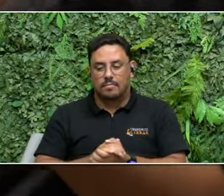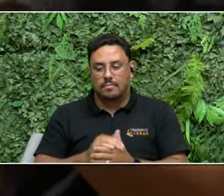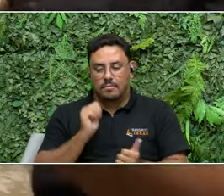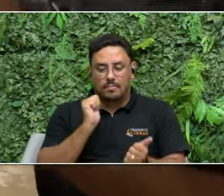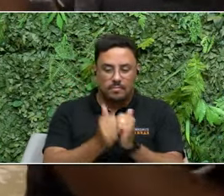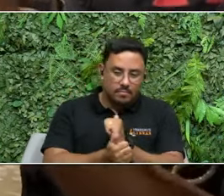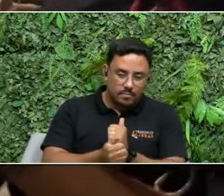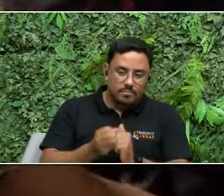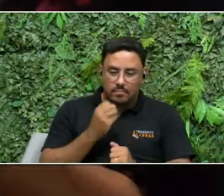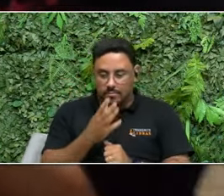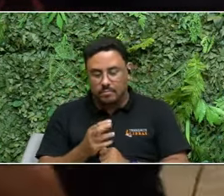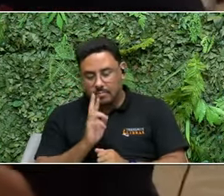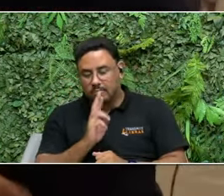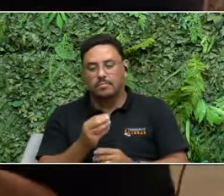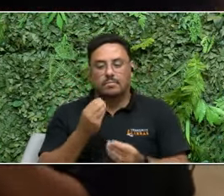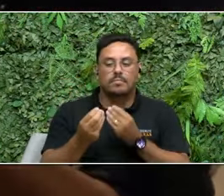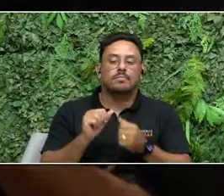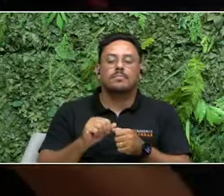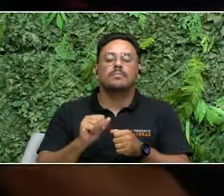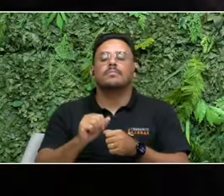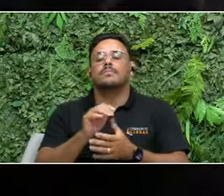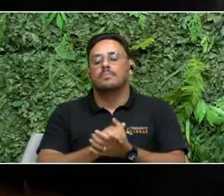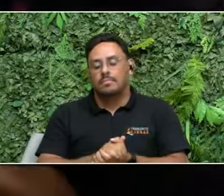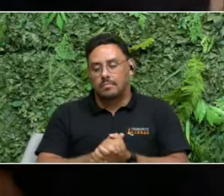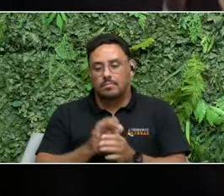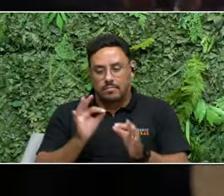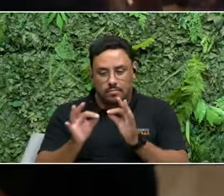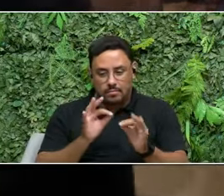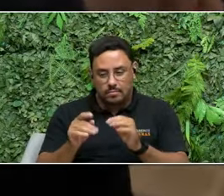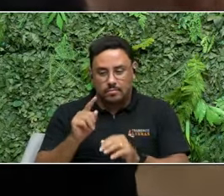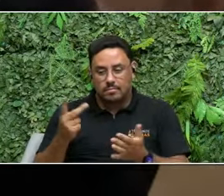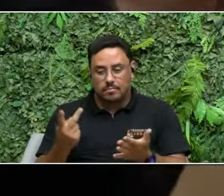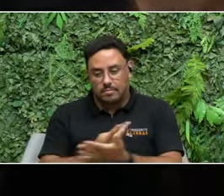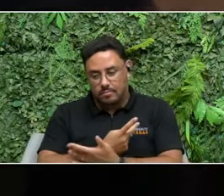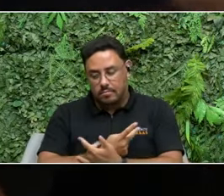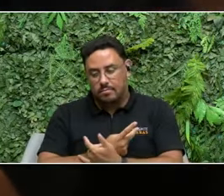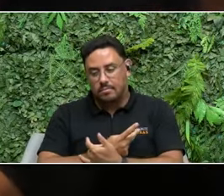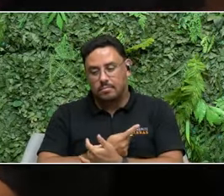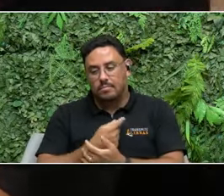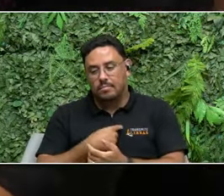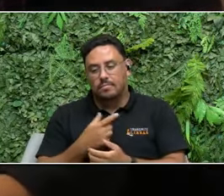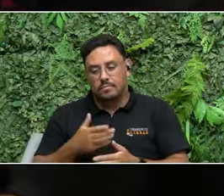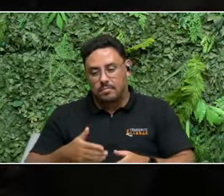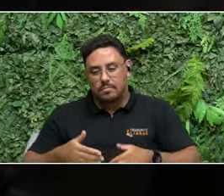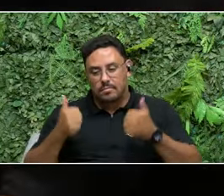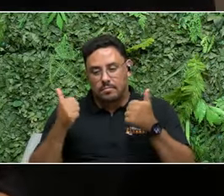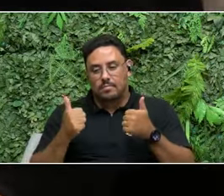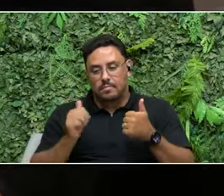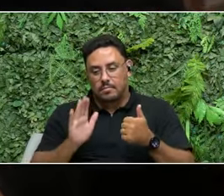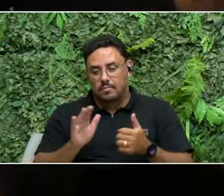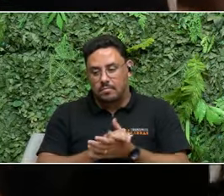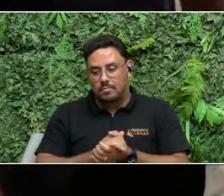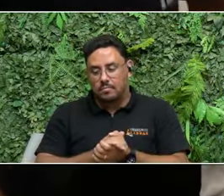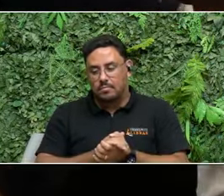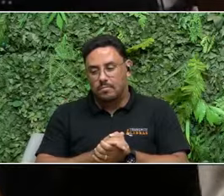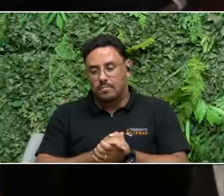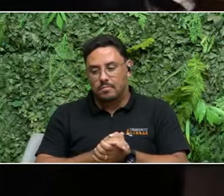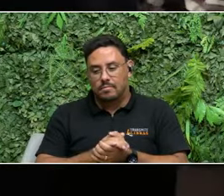era o resultado que dava né Que que foi que foi planejado o que que aconteceu dava para ser melhor mas